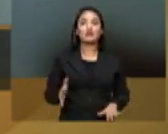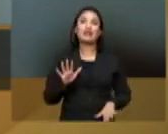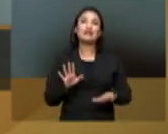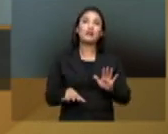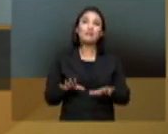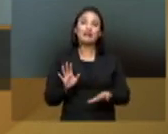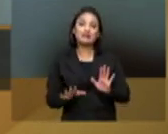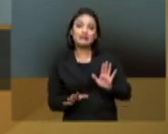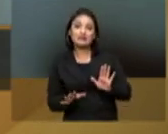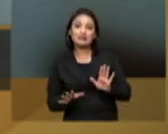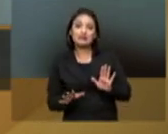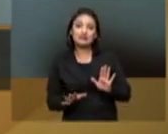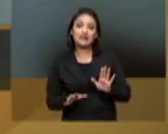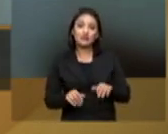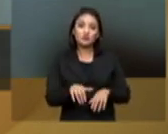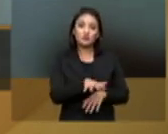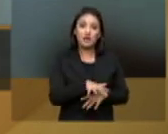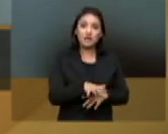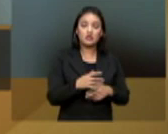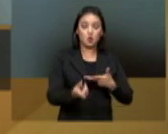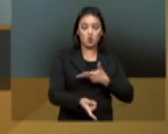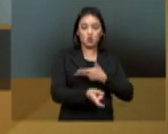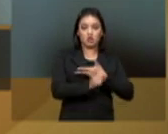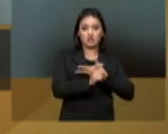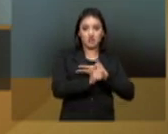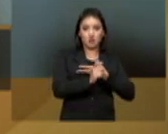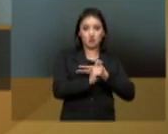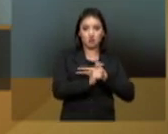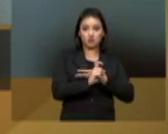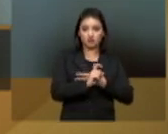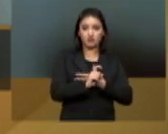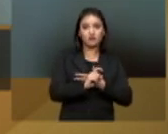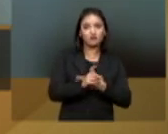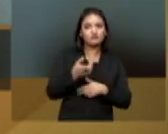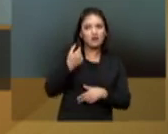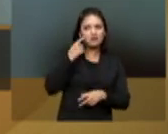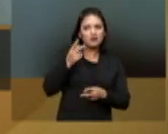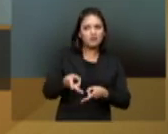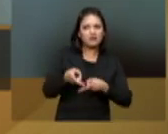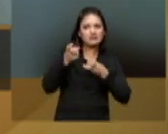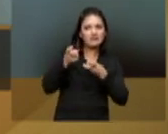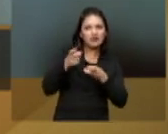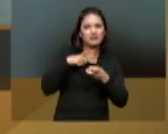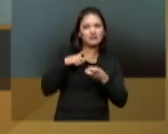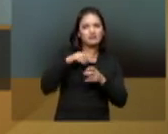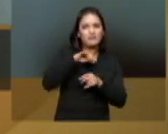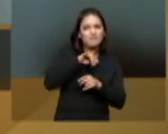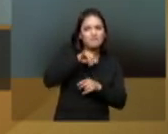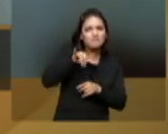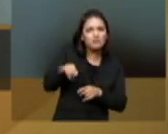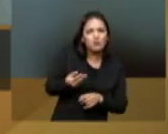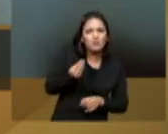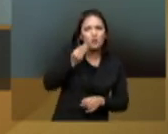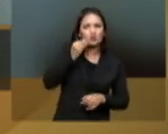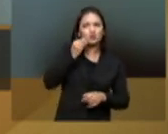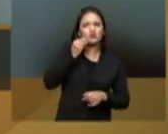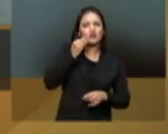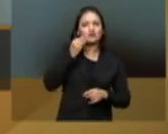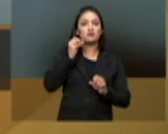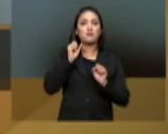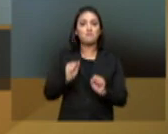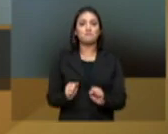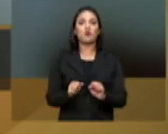contexto, portanto, o Poder Executivo, no juízo de conveniência e oportunidade, poderá mexer